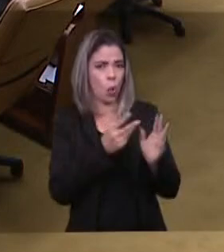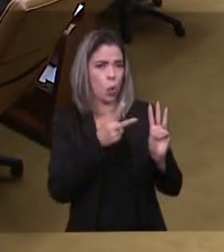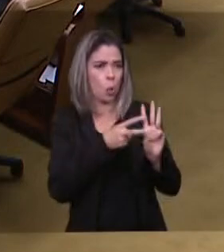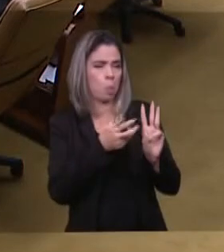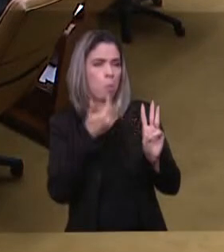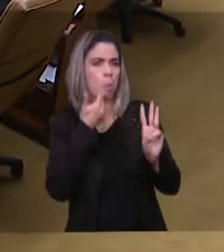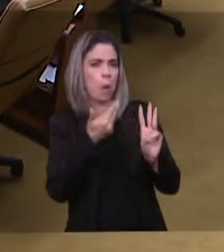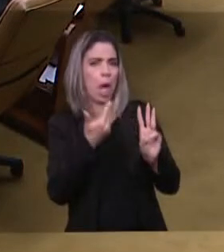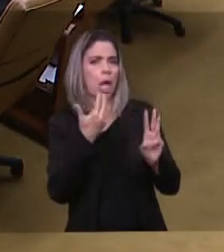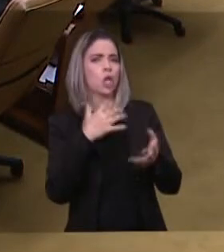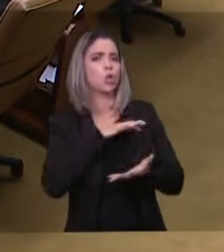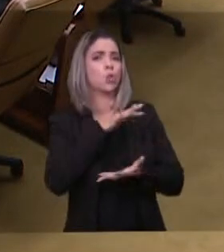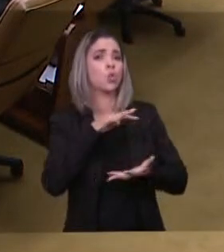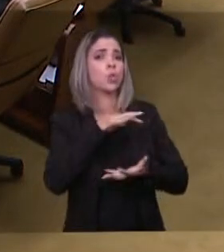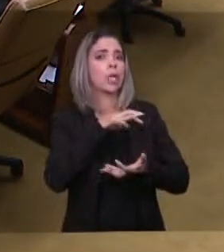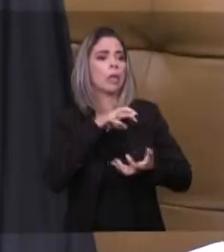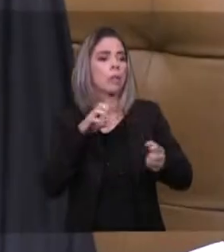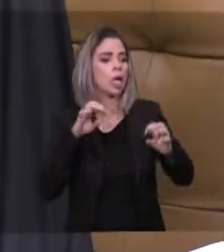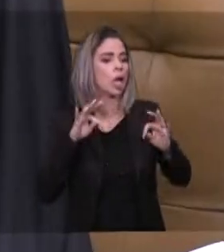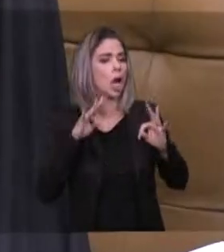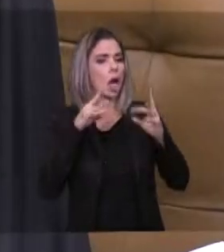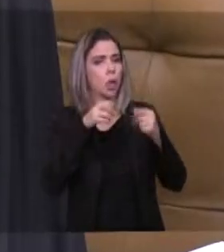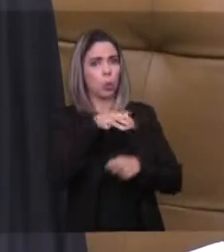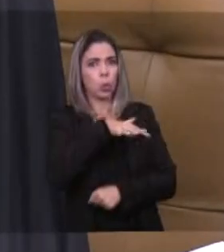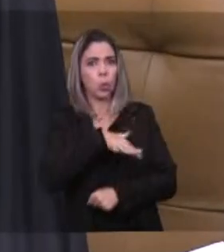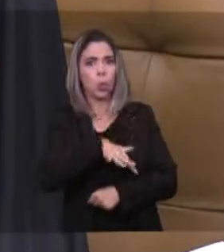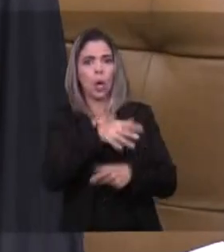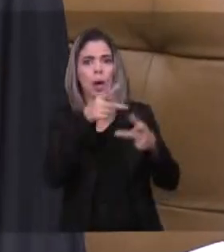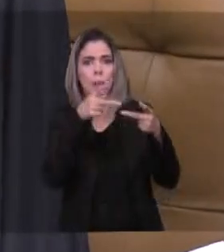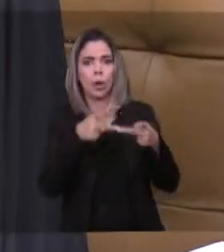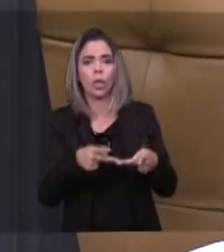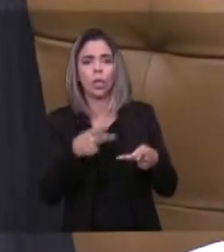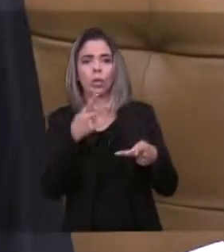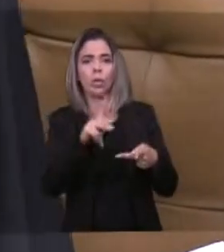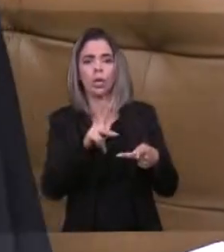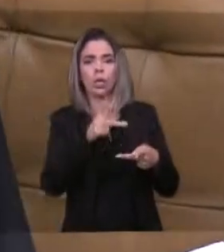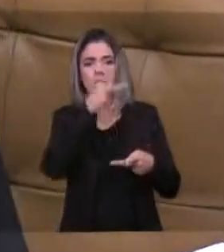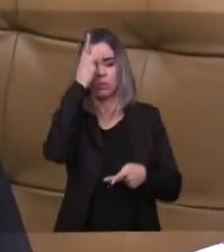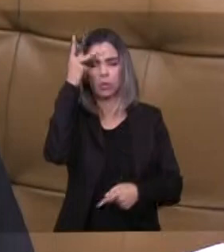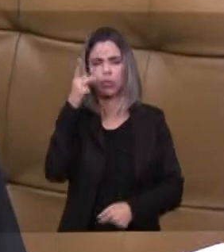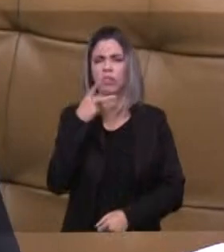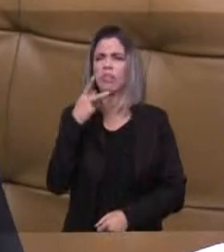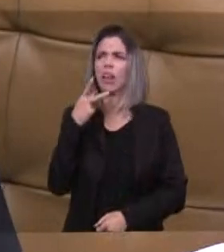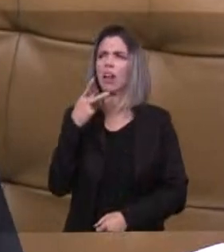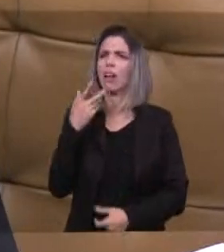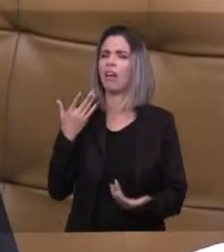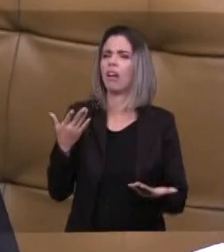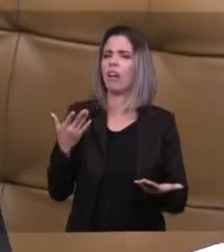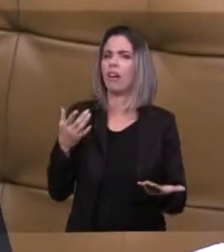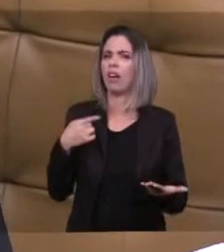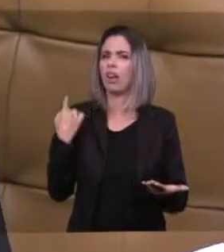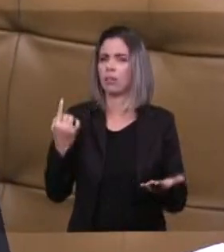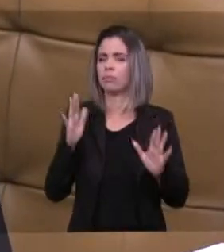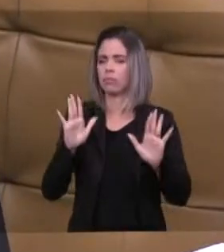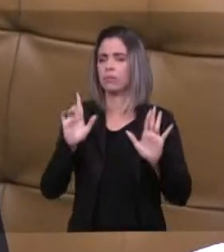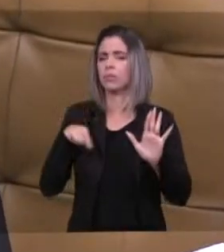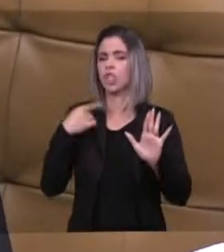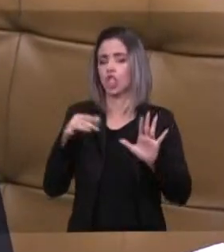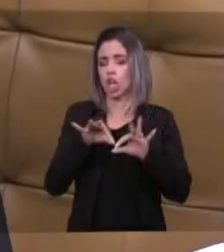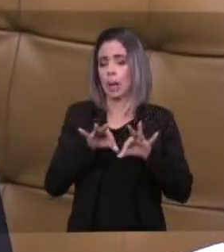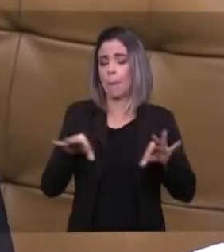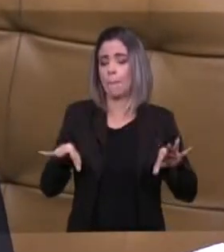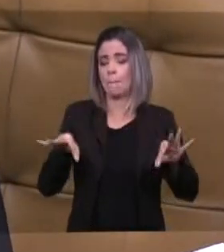talvez sustentabilidade para todo canto superior da tela, esse projeto, as pessoas dizem, não, a gente vai fazer uma nova